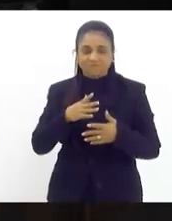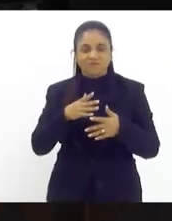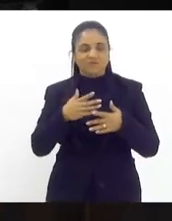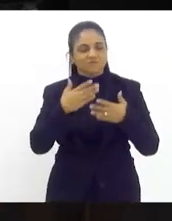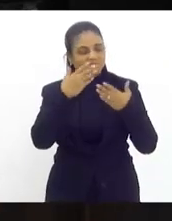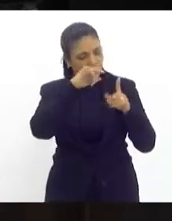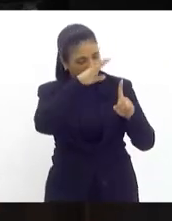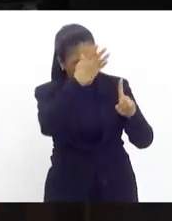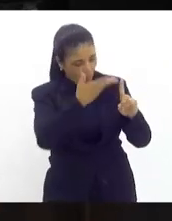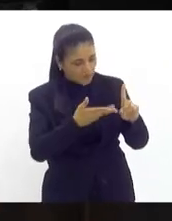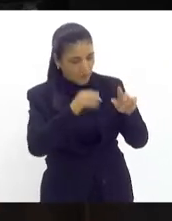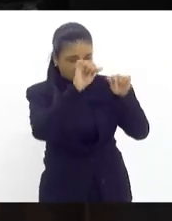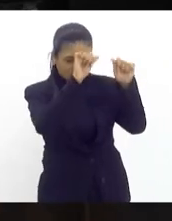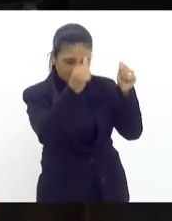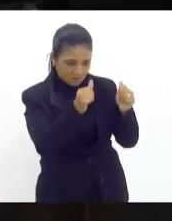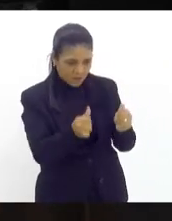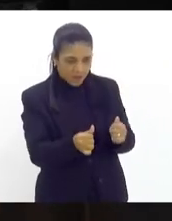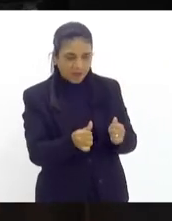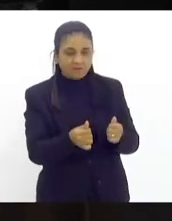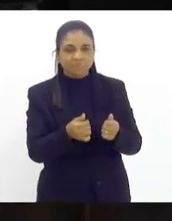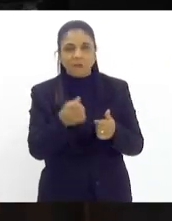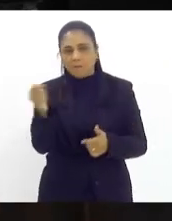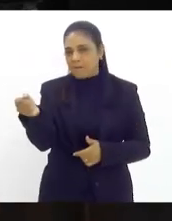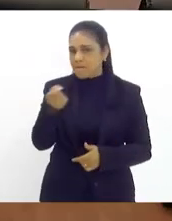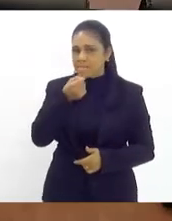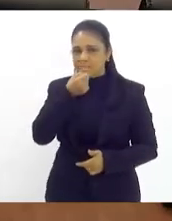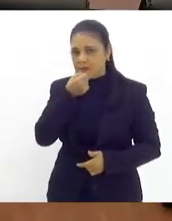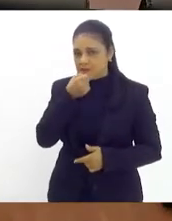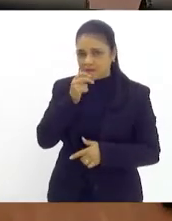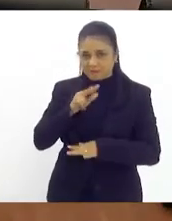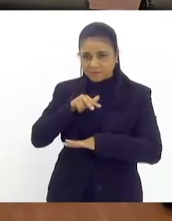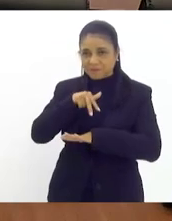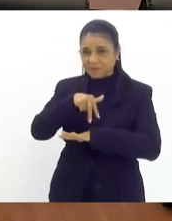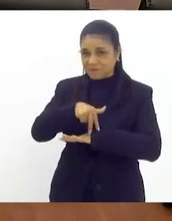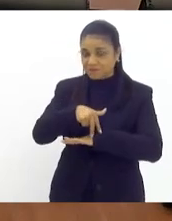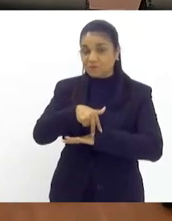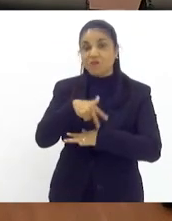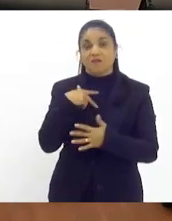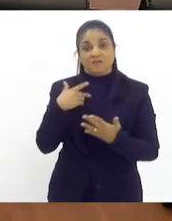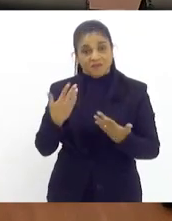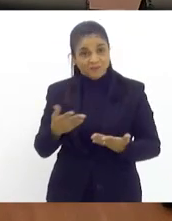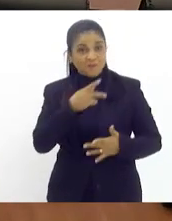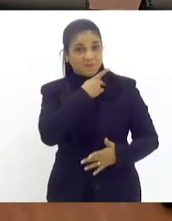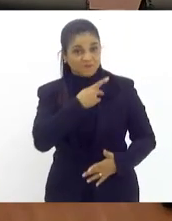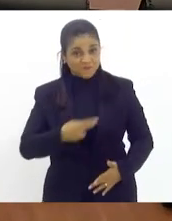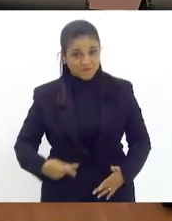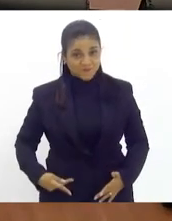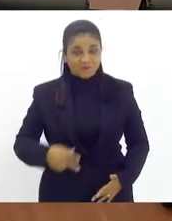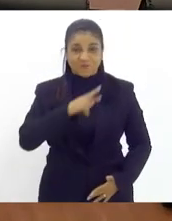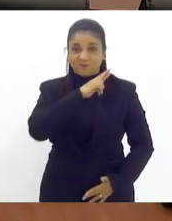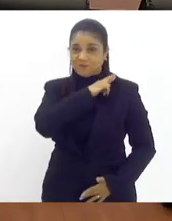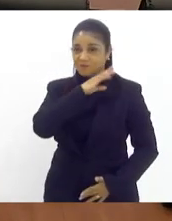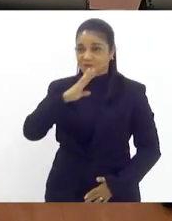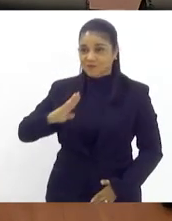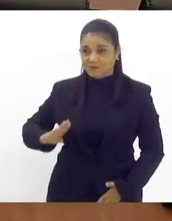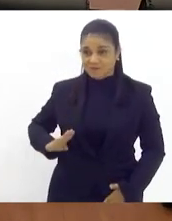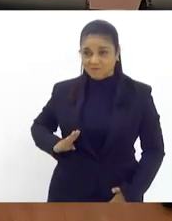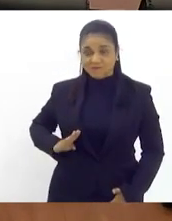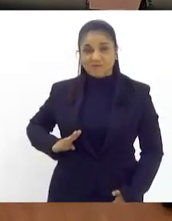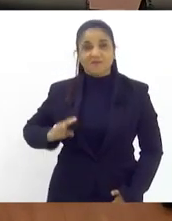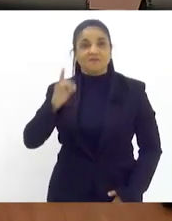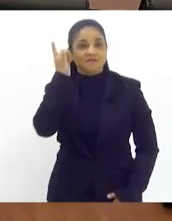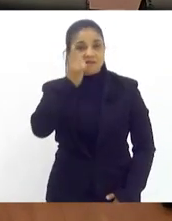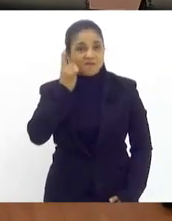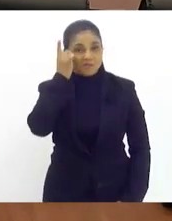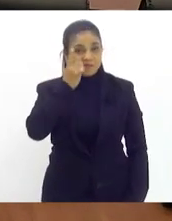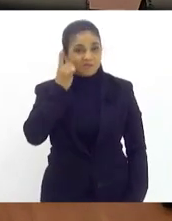Imagem e por favor a palavra com você sou Presidente Rodrigo Bacelar deputados